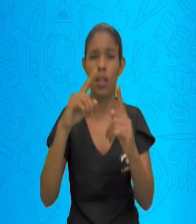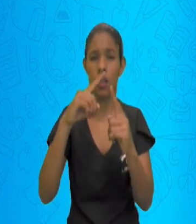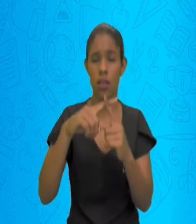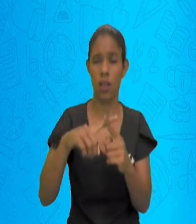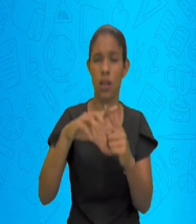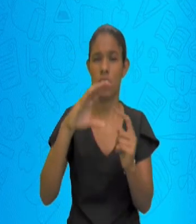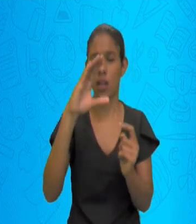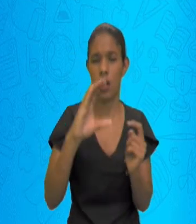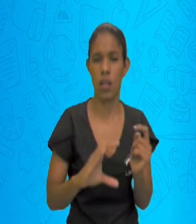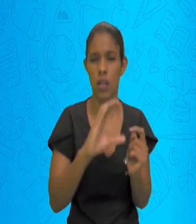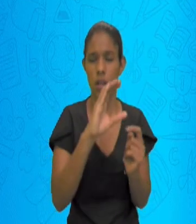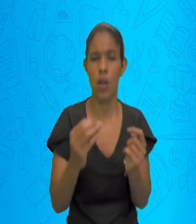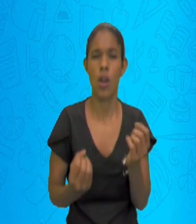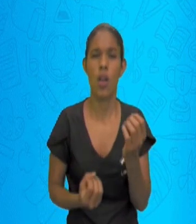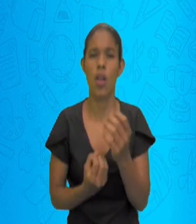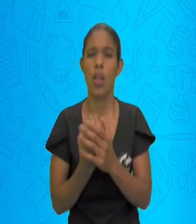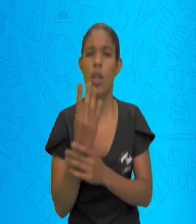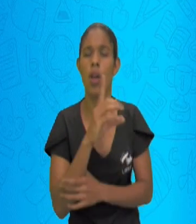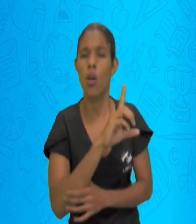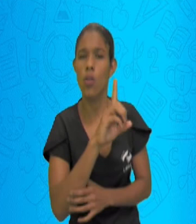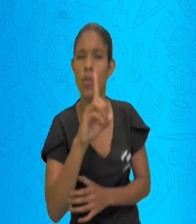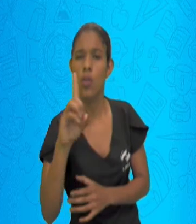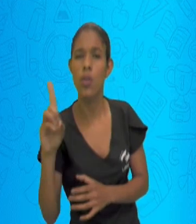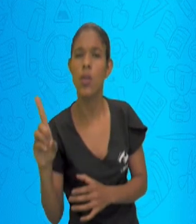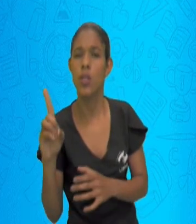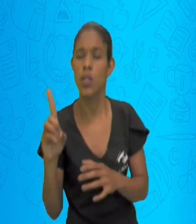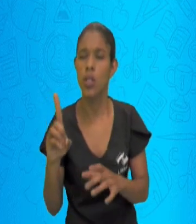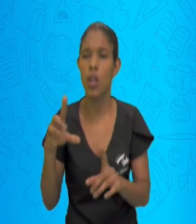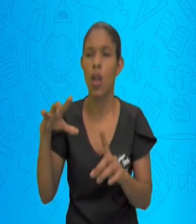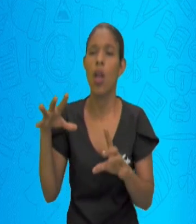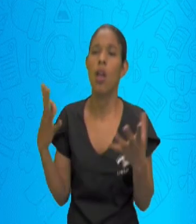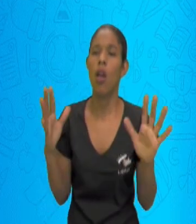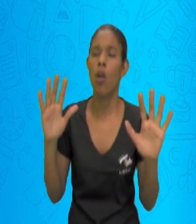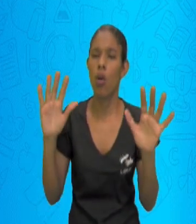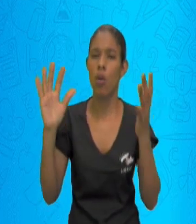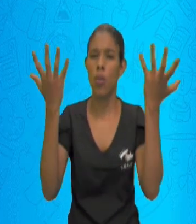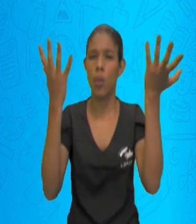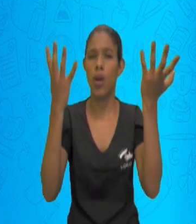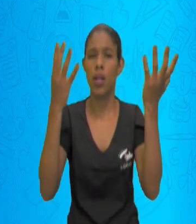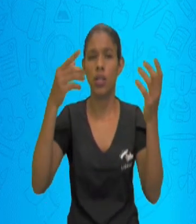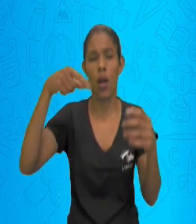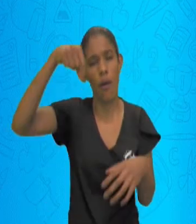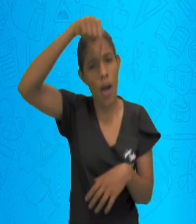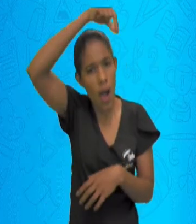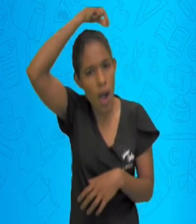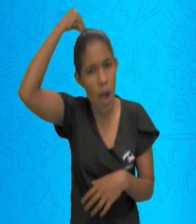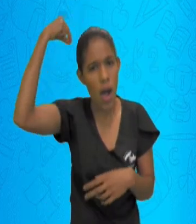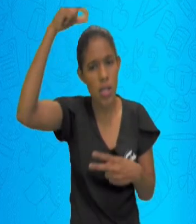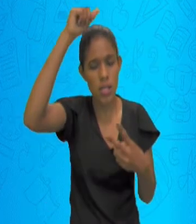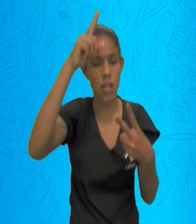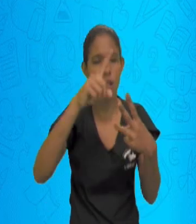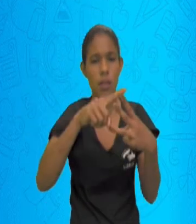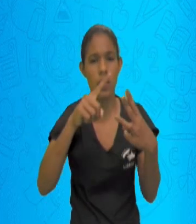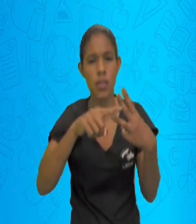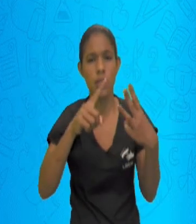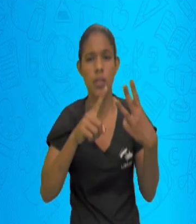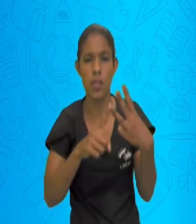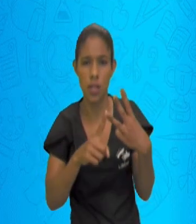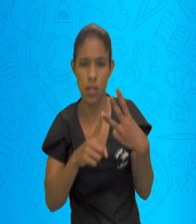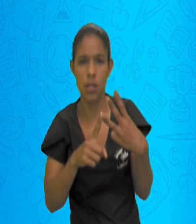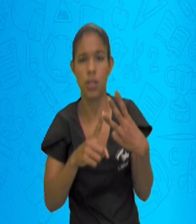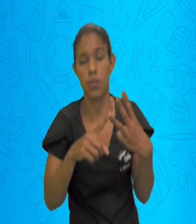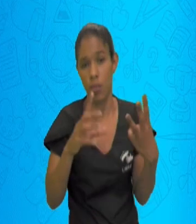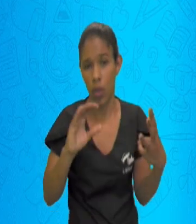data, instituindo homenagens aos 3 santos do mês. E as comemorações passaram a se chamar joaninas, por causa de